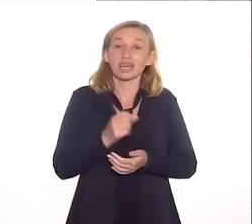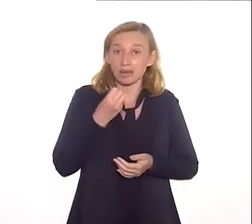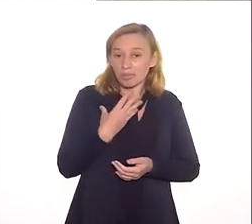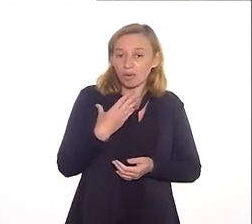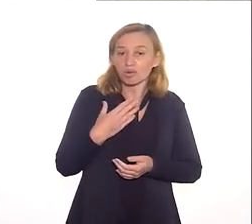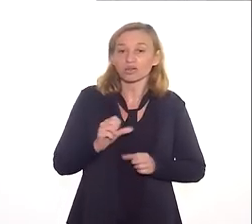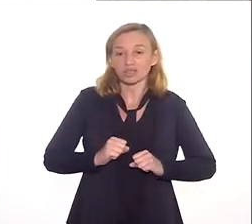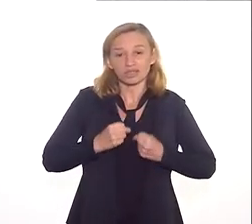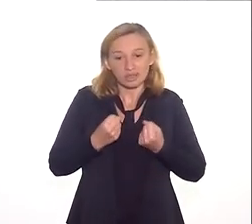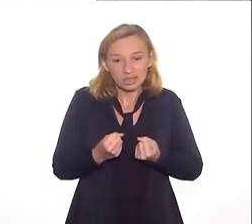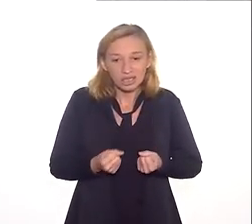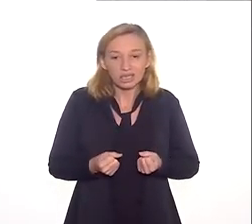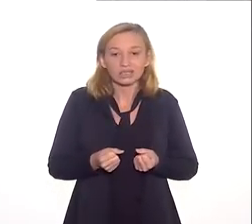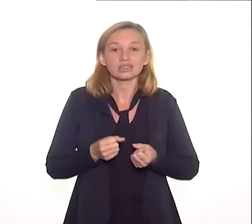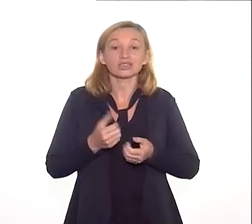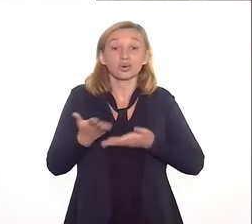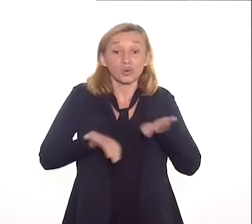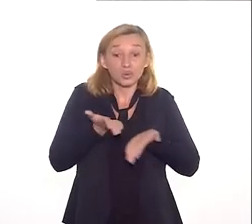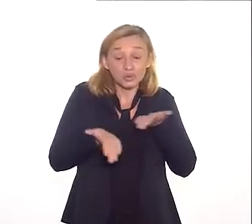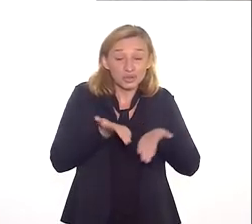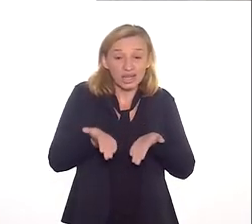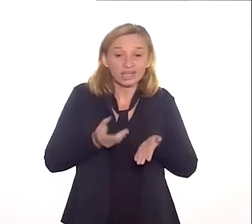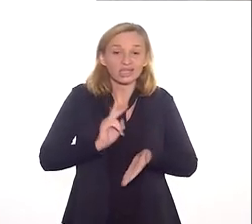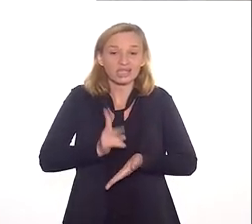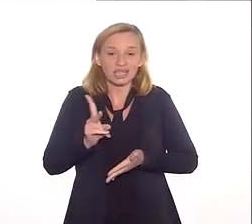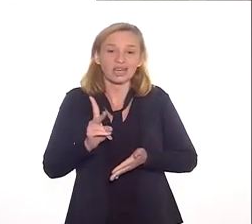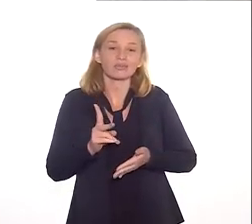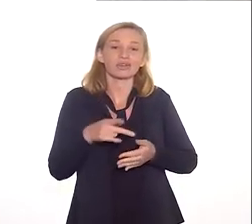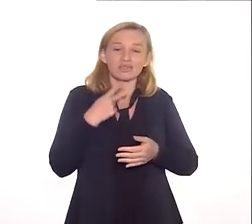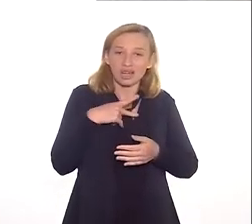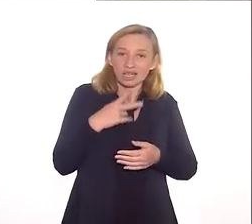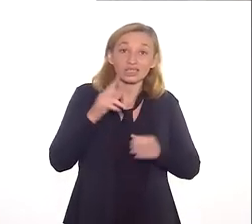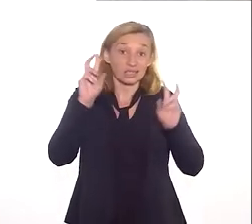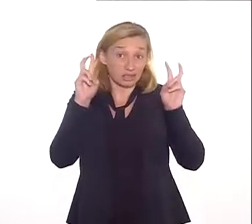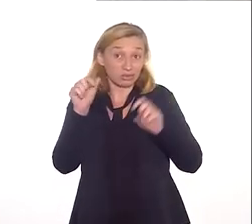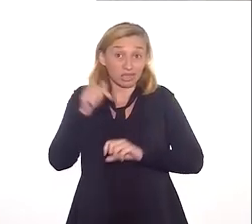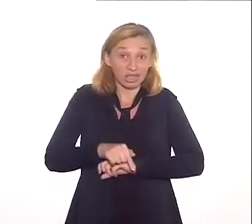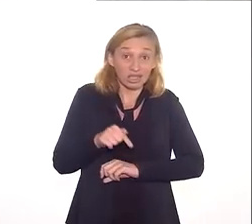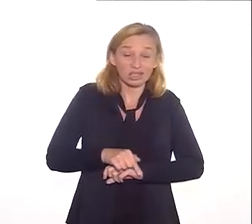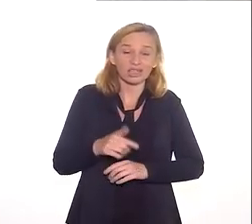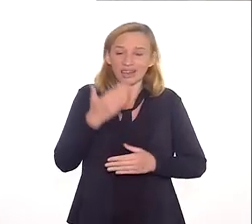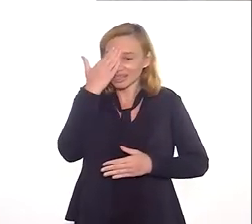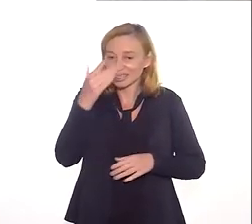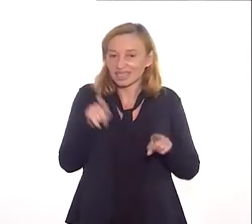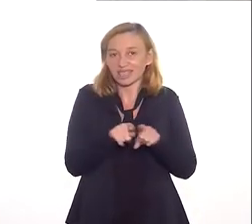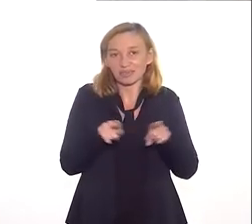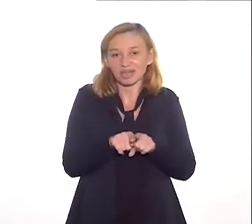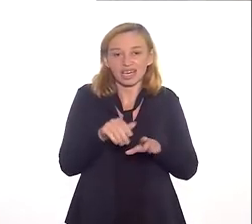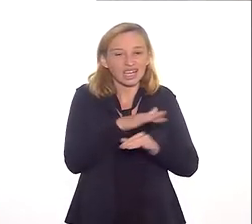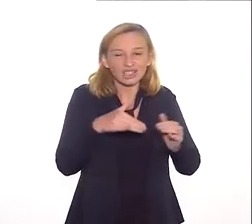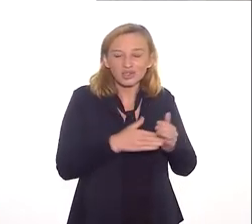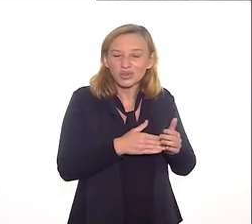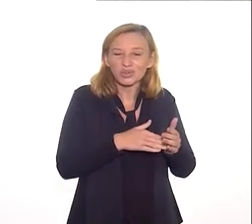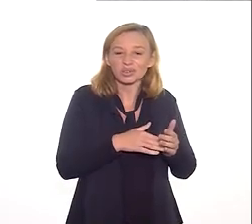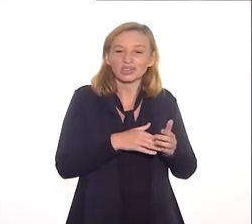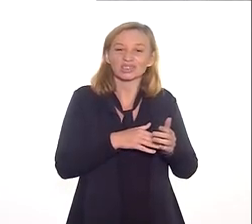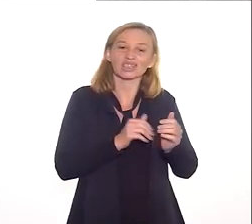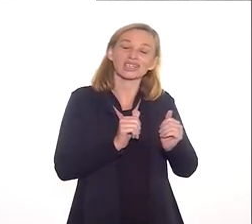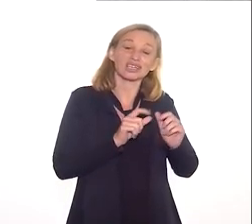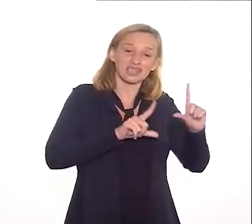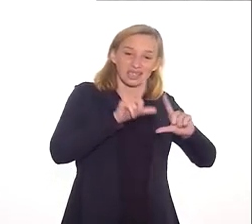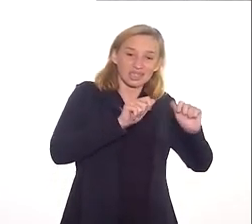vacinação, né, que é sempre bom ser reforçada, a importância dos cuidados, que a gente está sempre batendo nessa tecla aqui. E agradecer também a